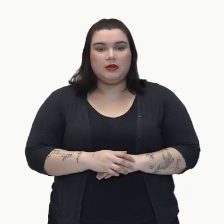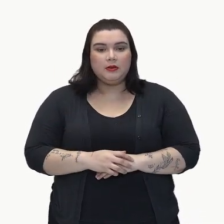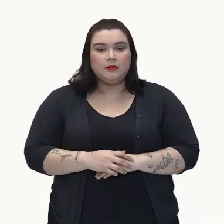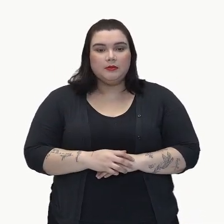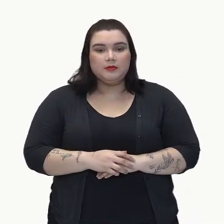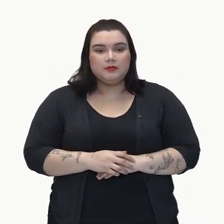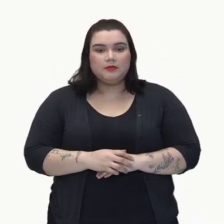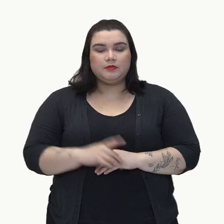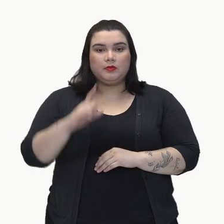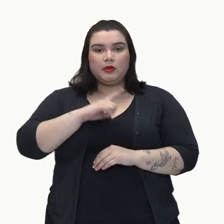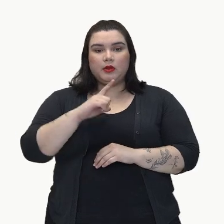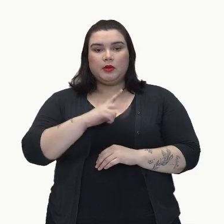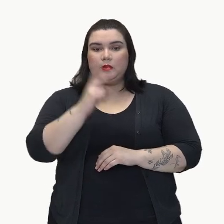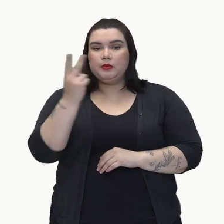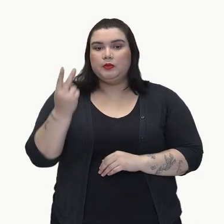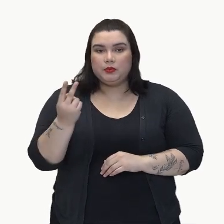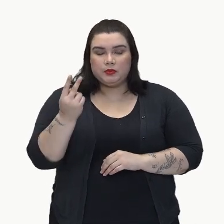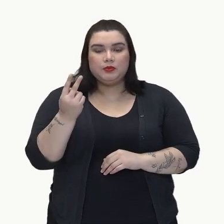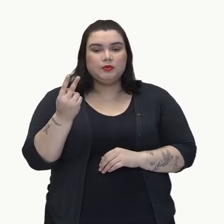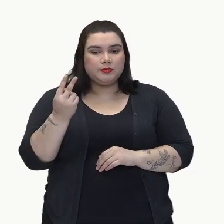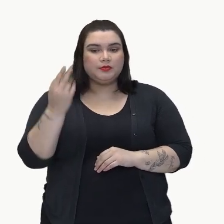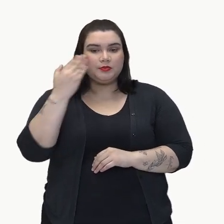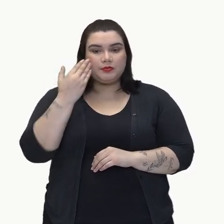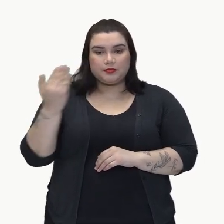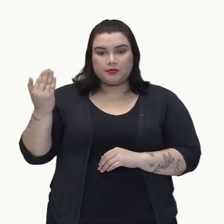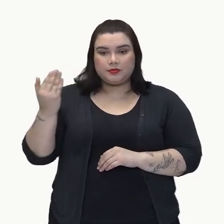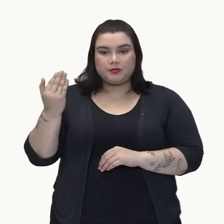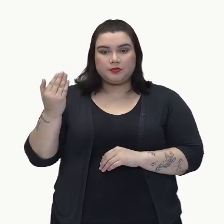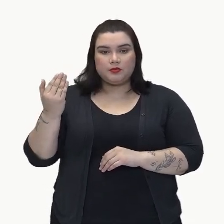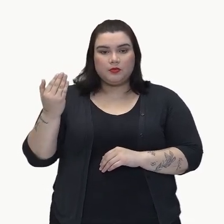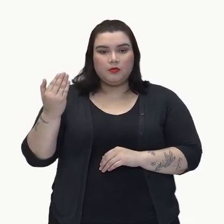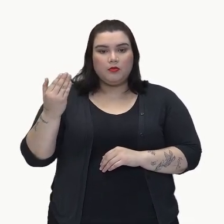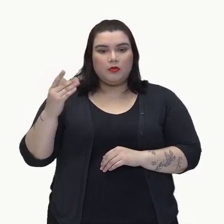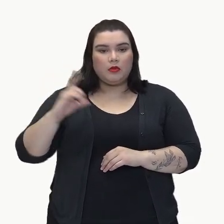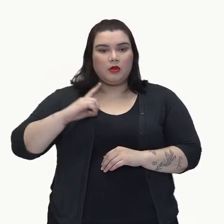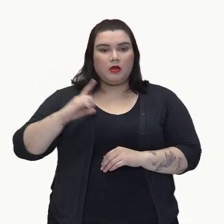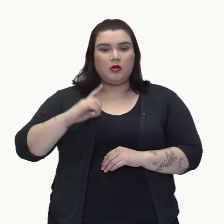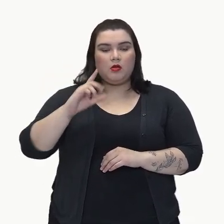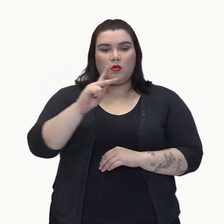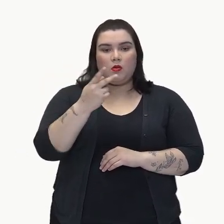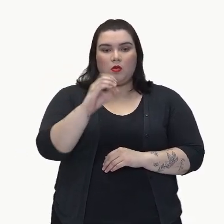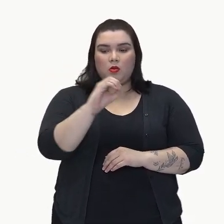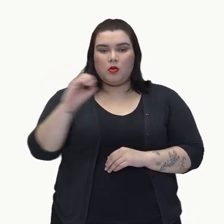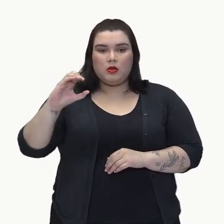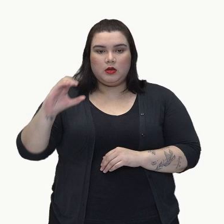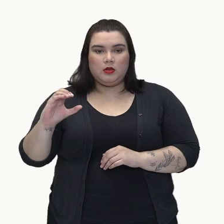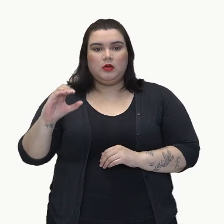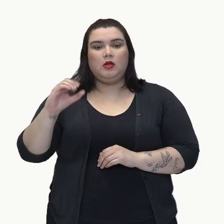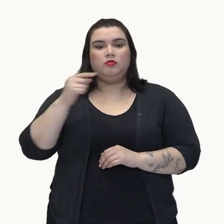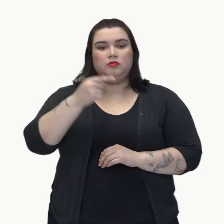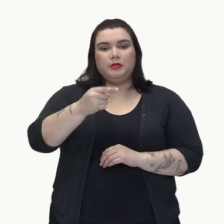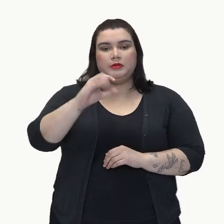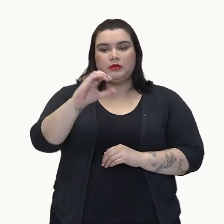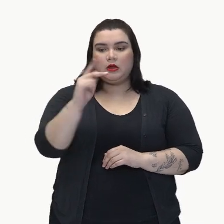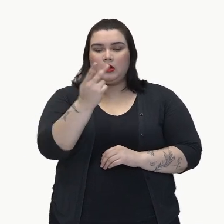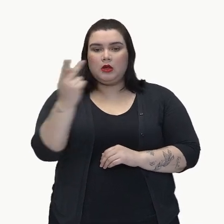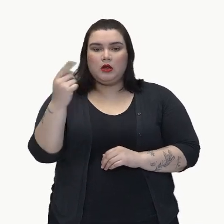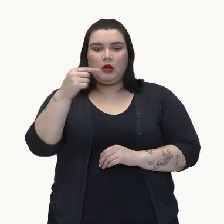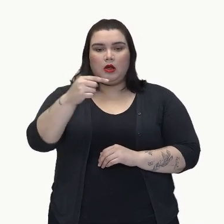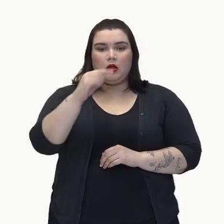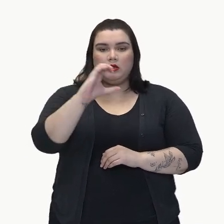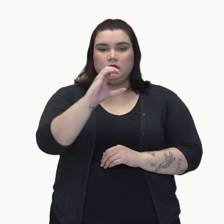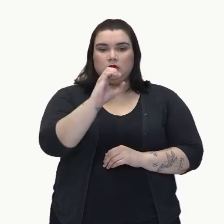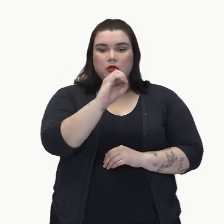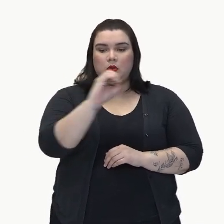2 carboxilas, esse é esse CH2 e o restante da cadeia. Às vezes vem abreviado